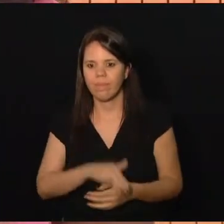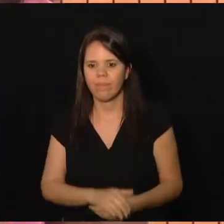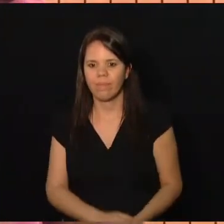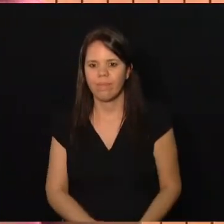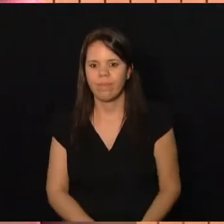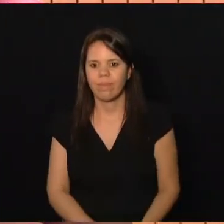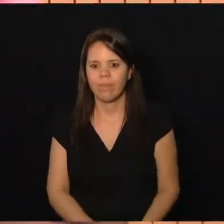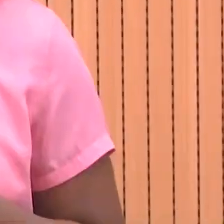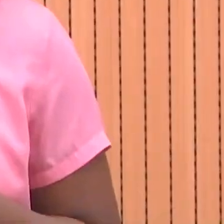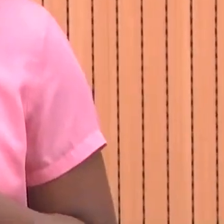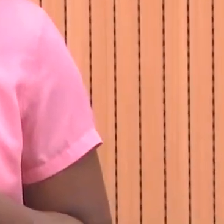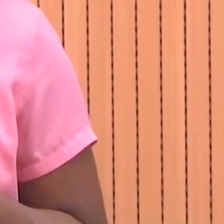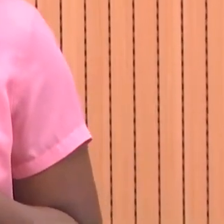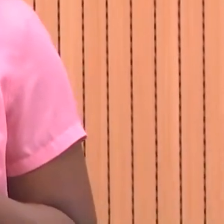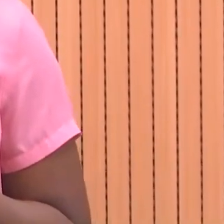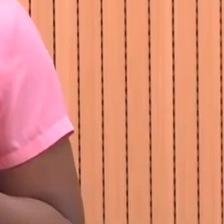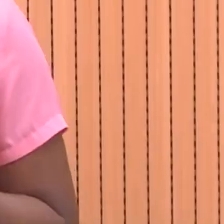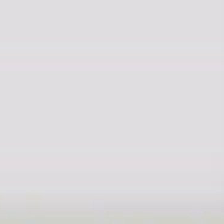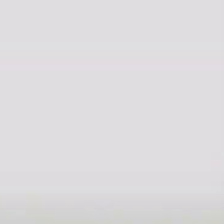tarde.